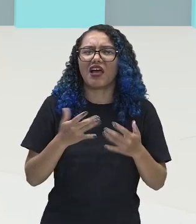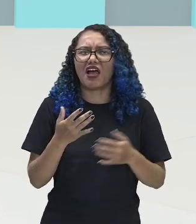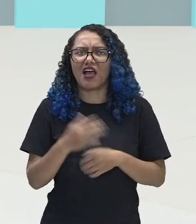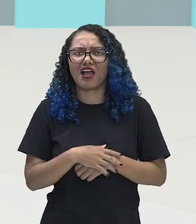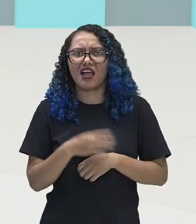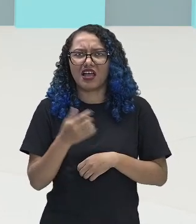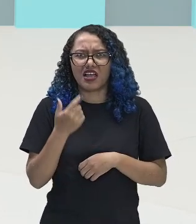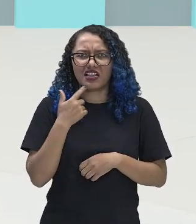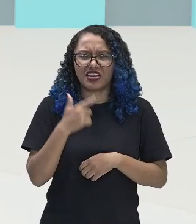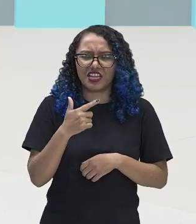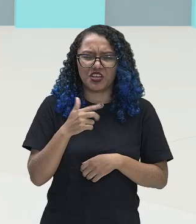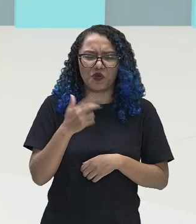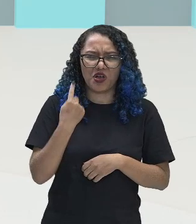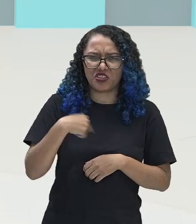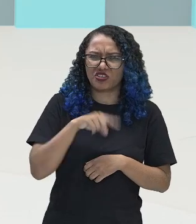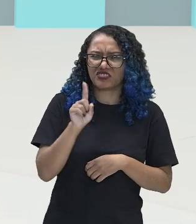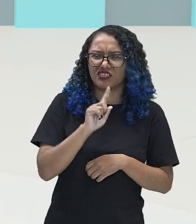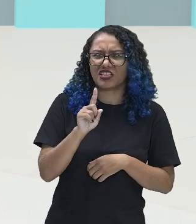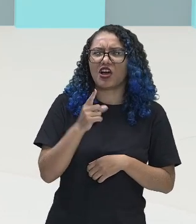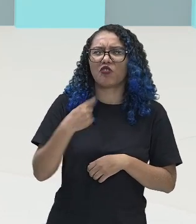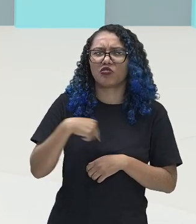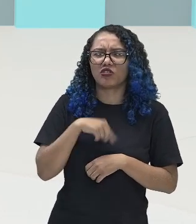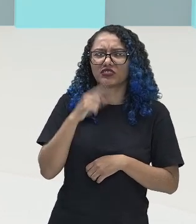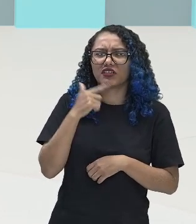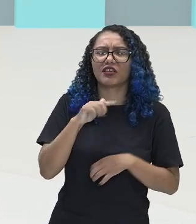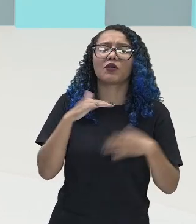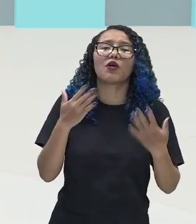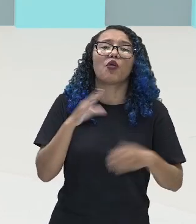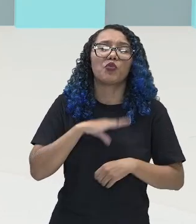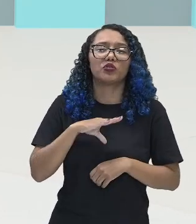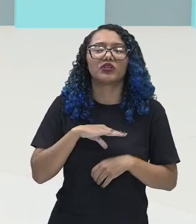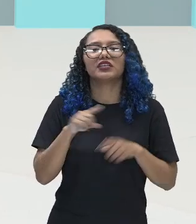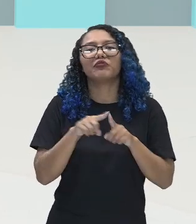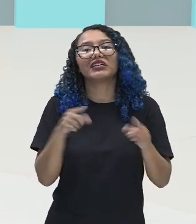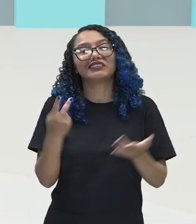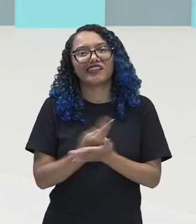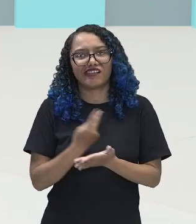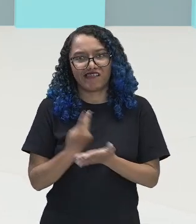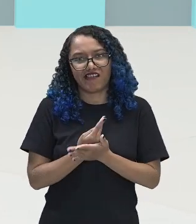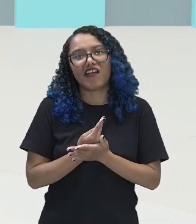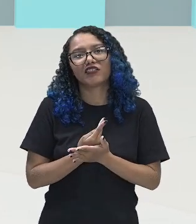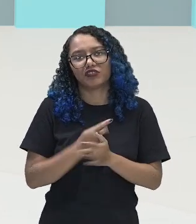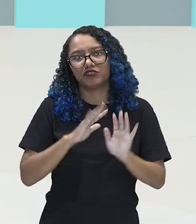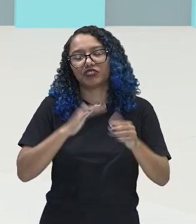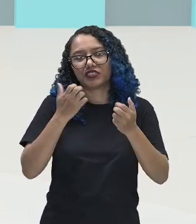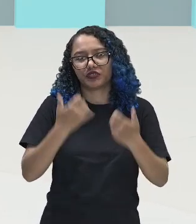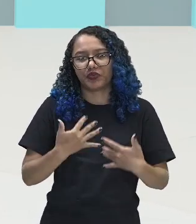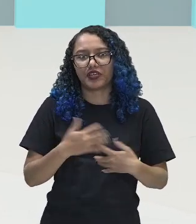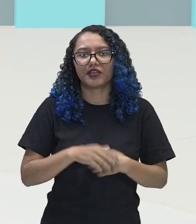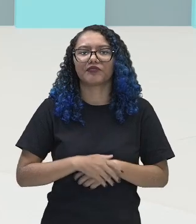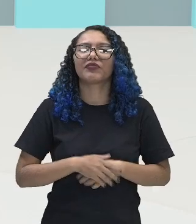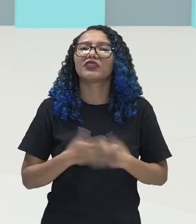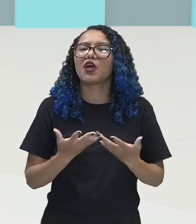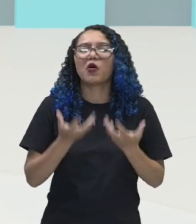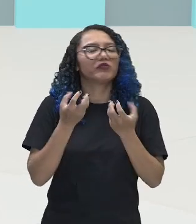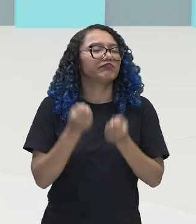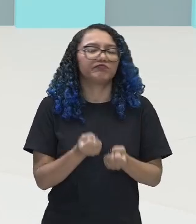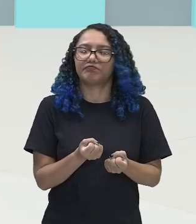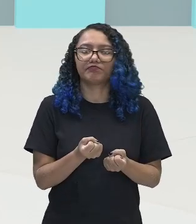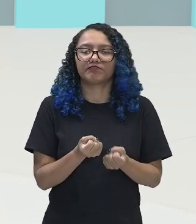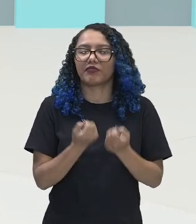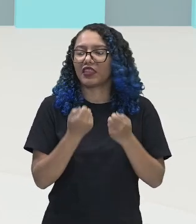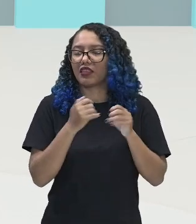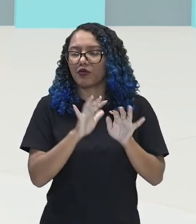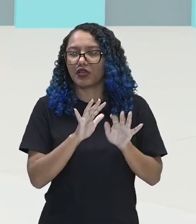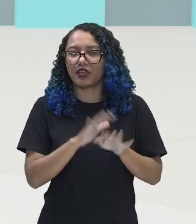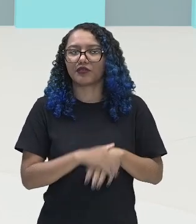verdade não, gente, isso é um erro conceitual, como eu já havia dito. Eu não quis não, né? Então, ela diz aí que a mãe